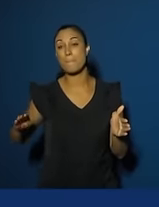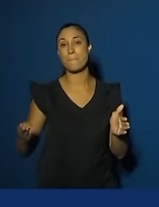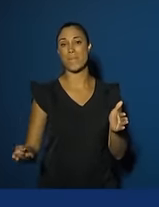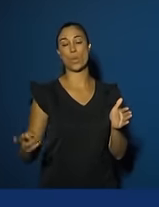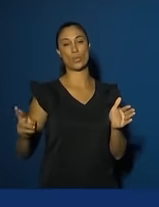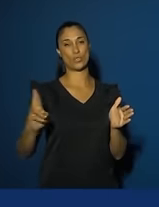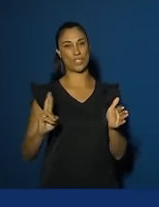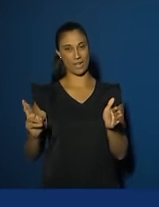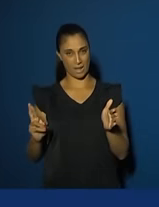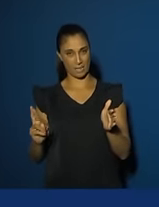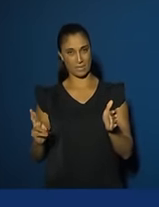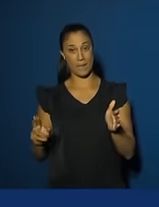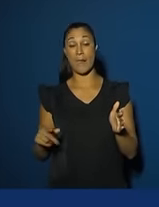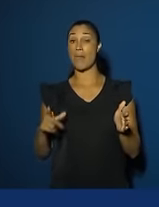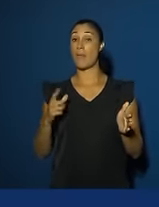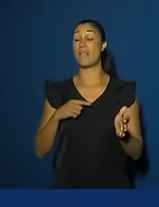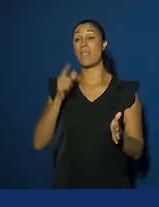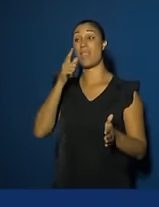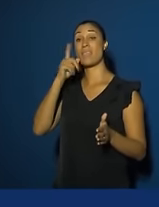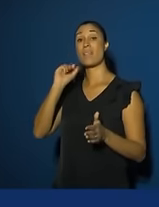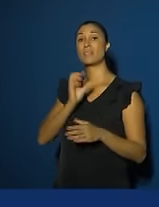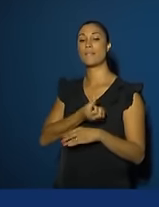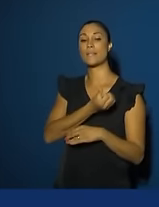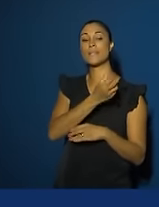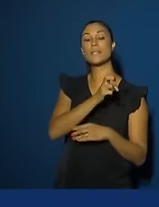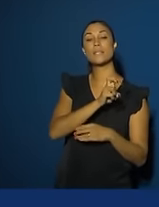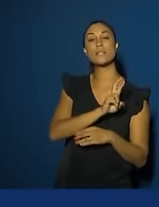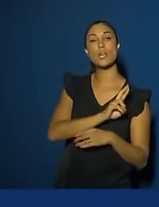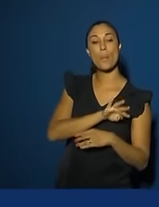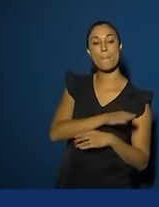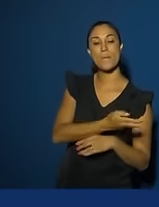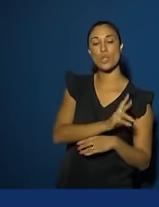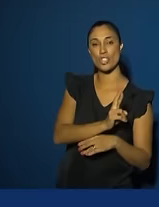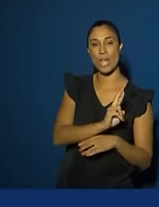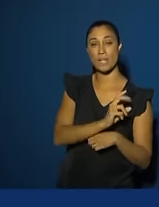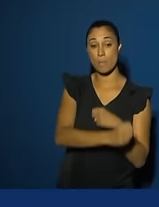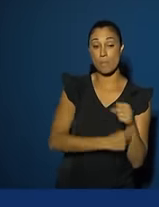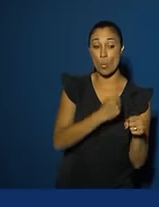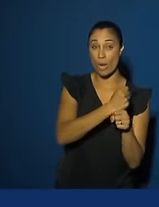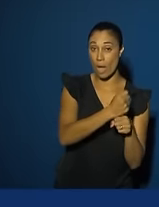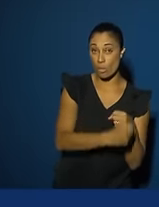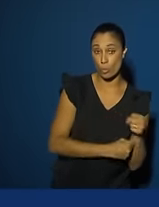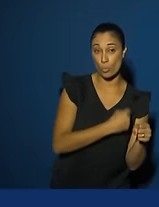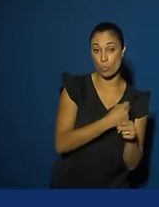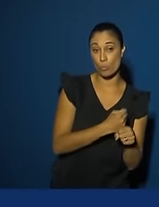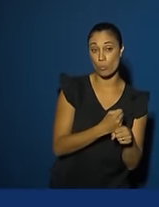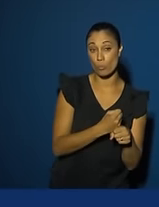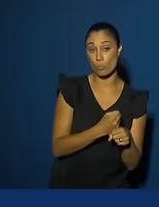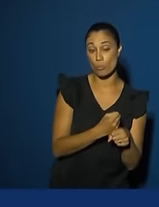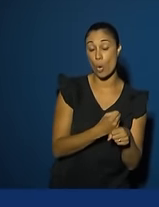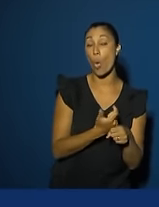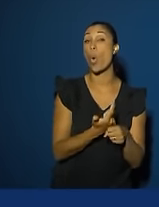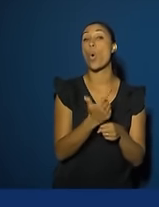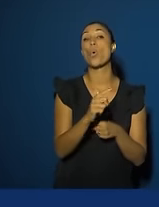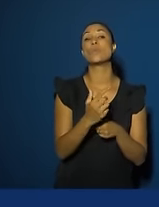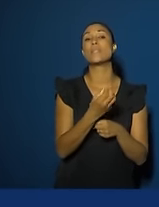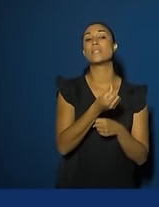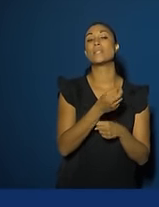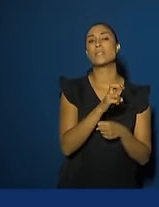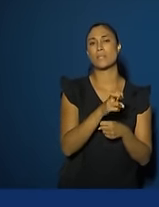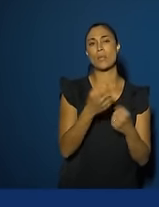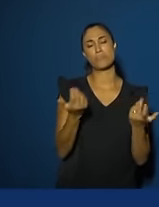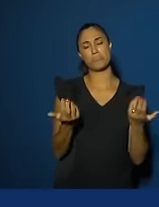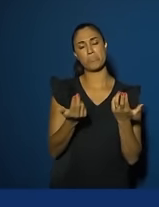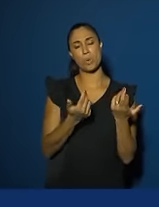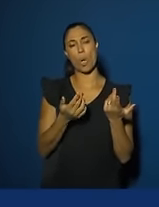e está estava custando R 65 bilhões de reais ao ano outro 65 coincid